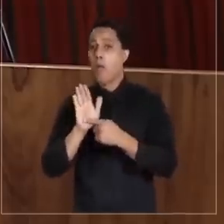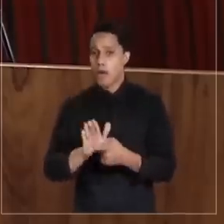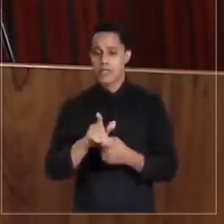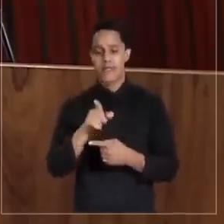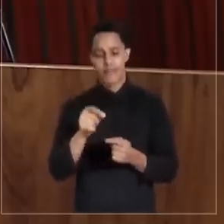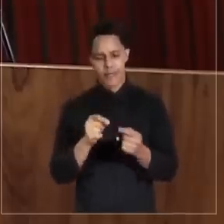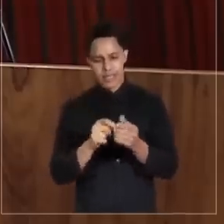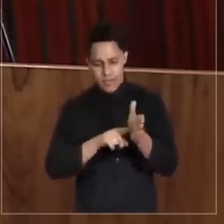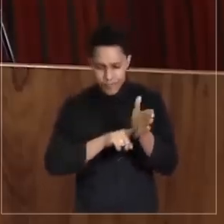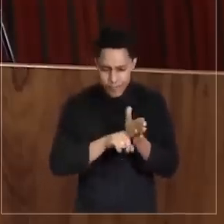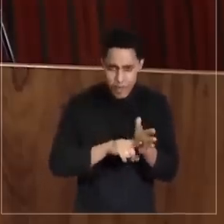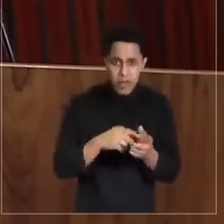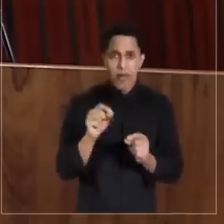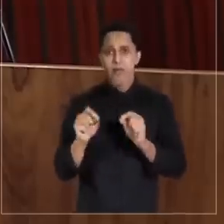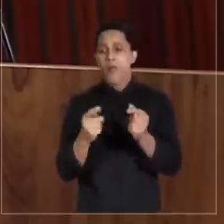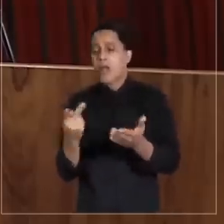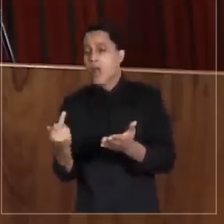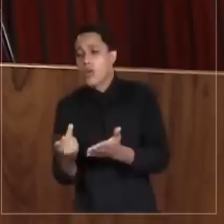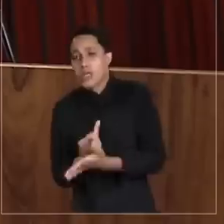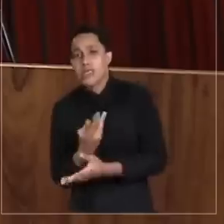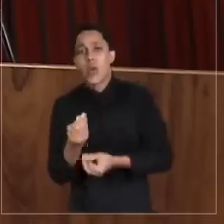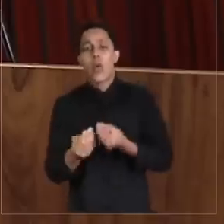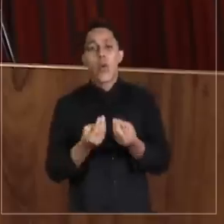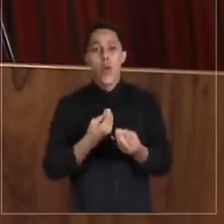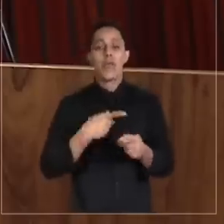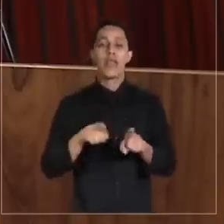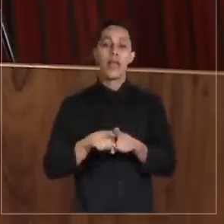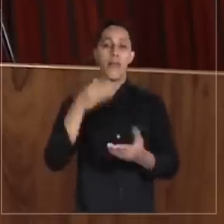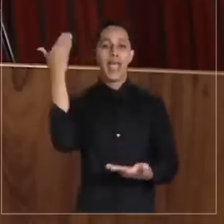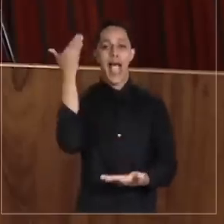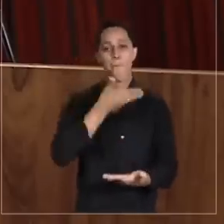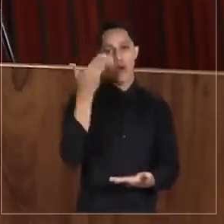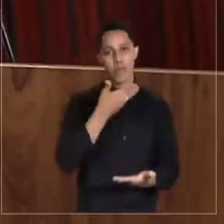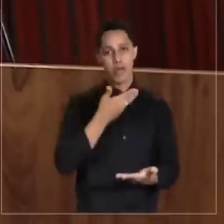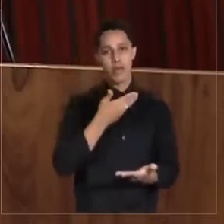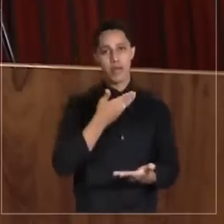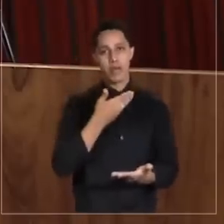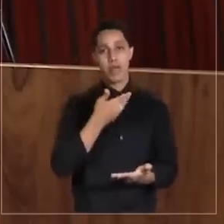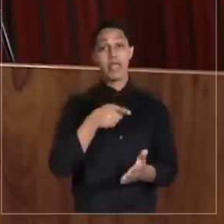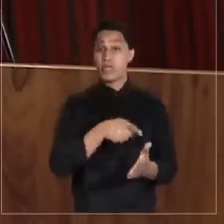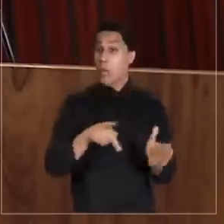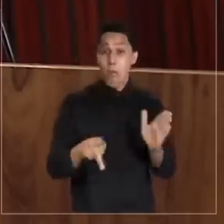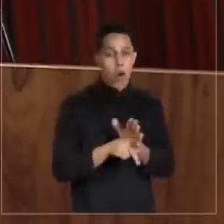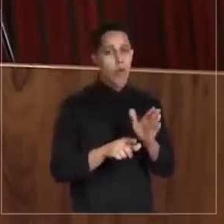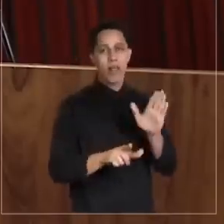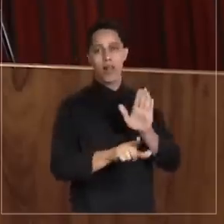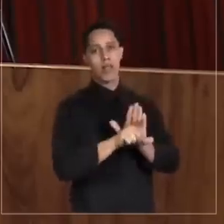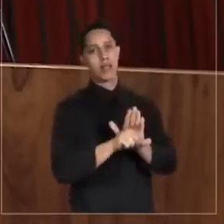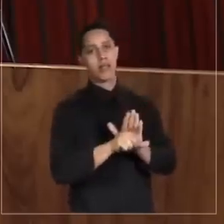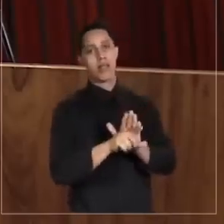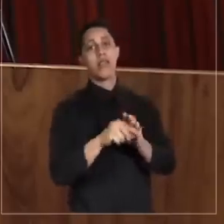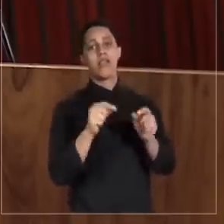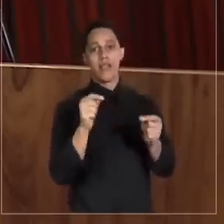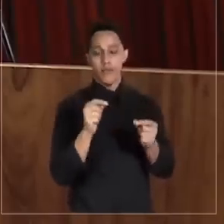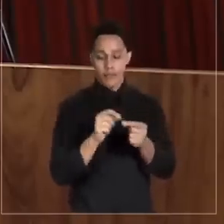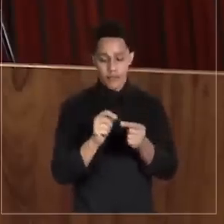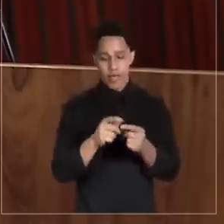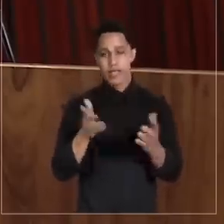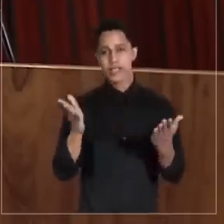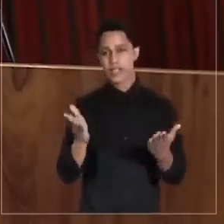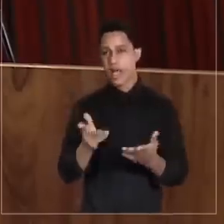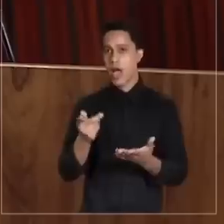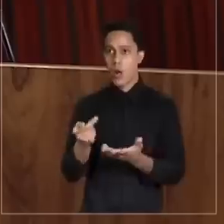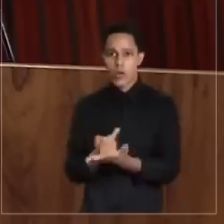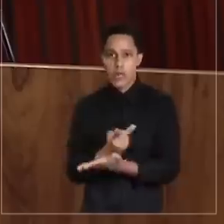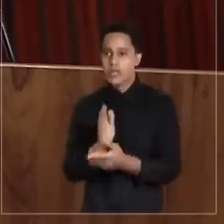circunstâncias, as condições, os indícios e as provas. Isto é literal na lei, e foi isso que a Corregedoria fez e